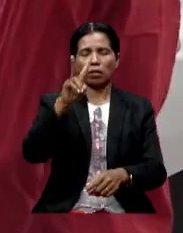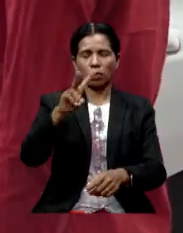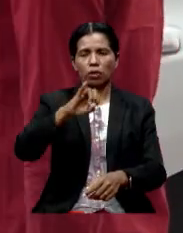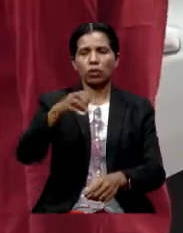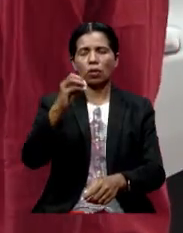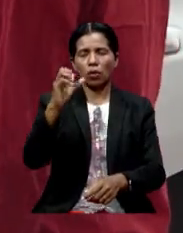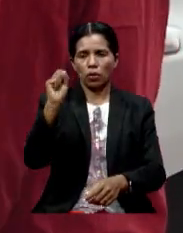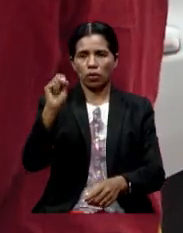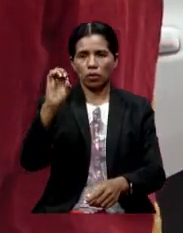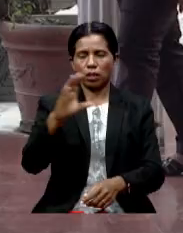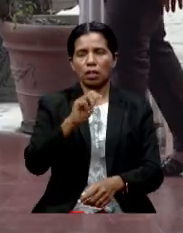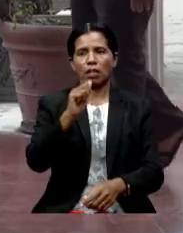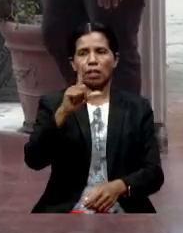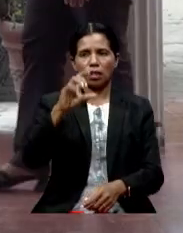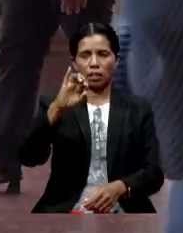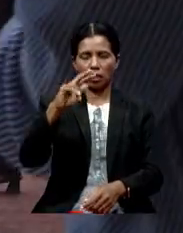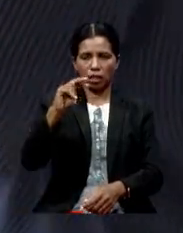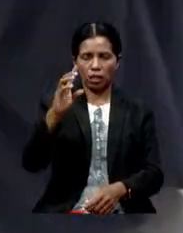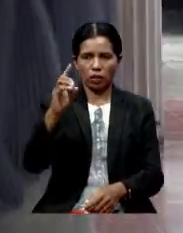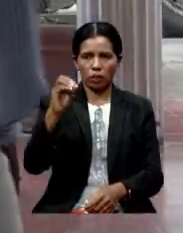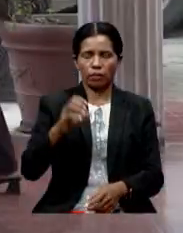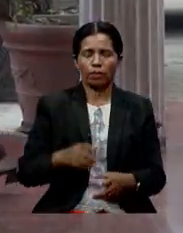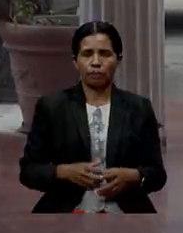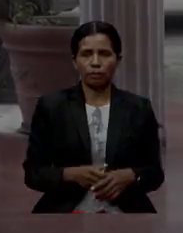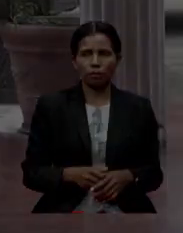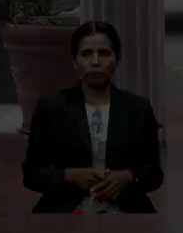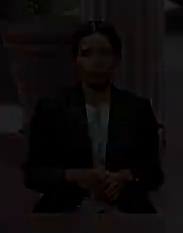Guterres, no Arlindo Sanchez. Emerenciana Martins, Tito Silva, GMN.